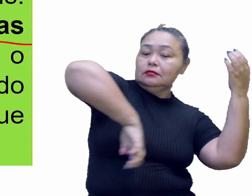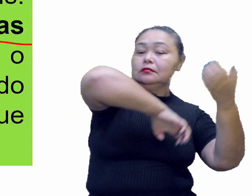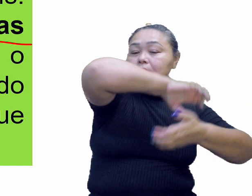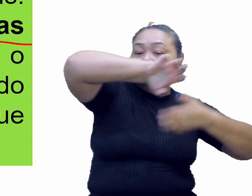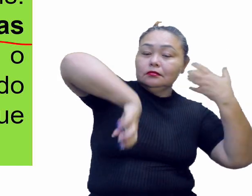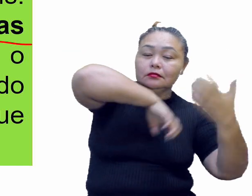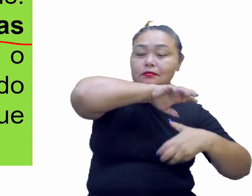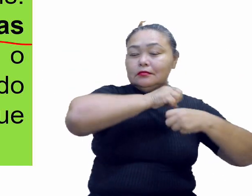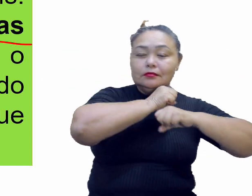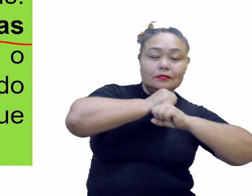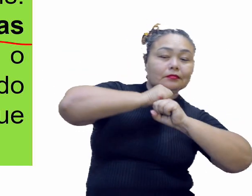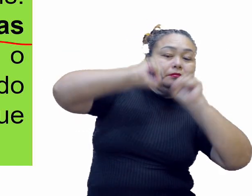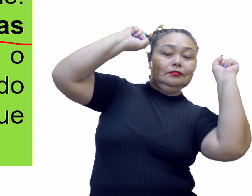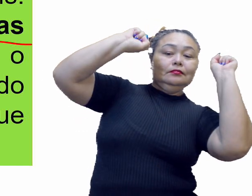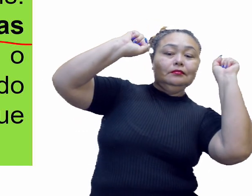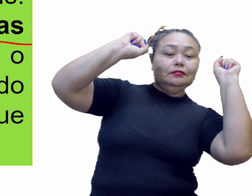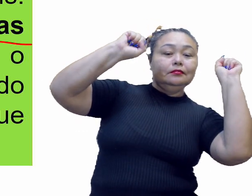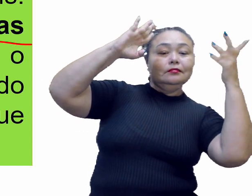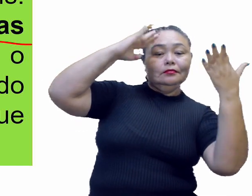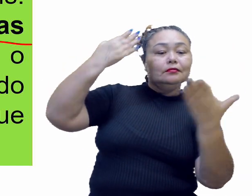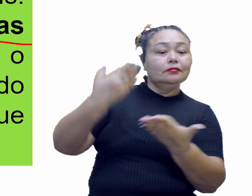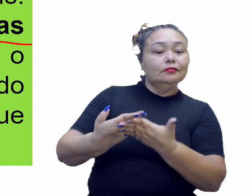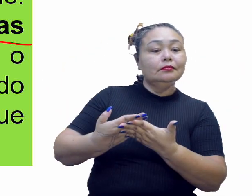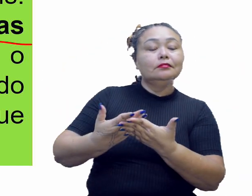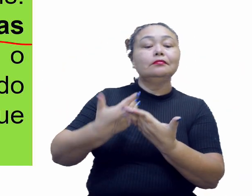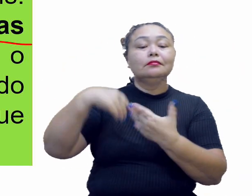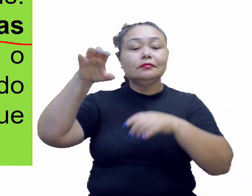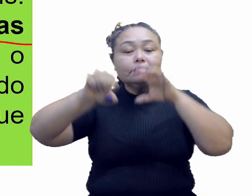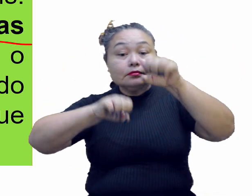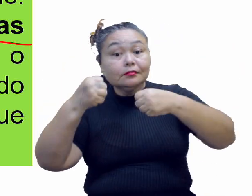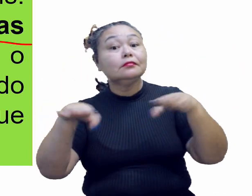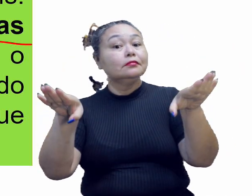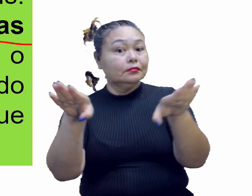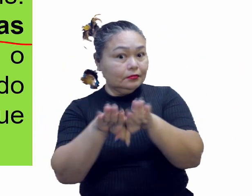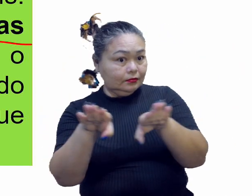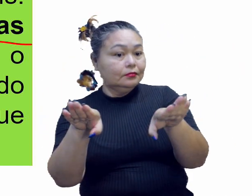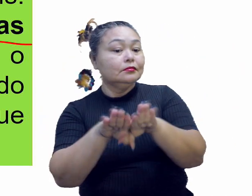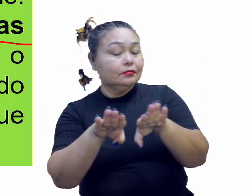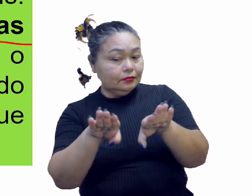ou revolucionários, acreditando que o colonialismo